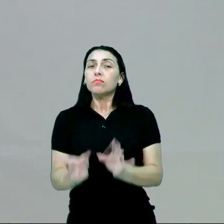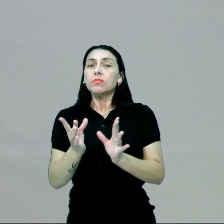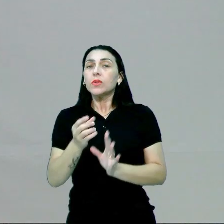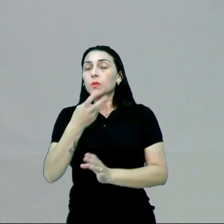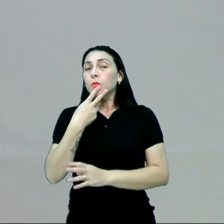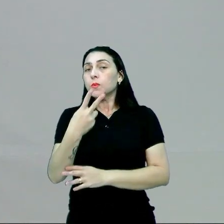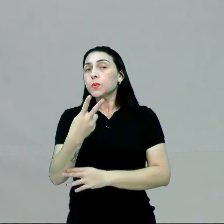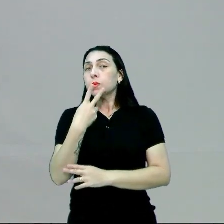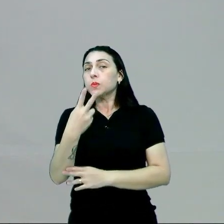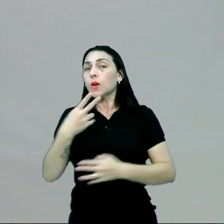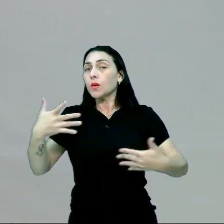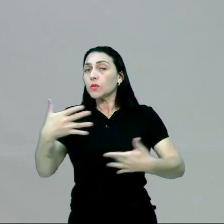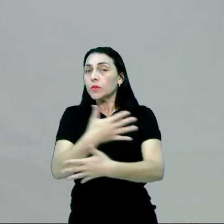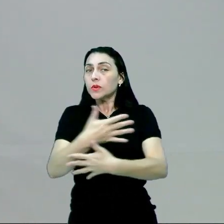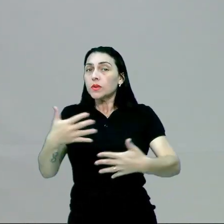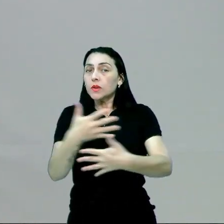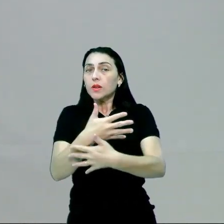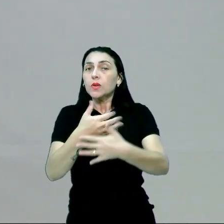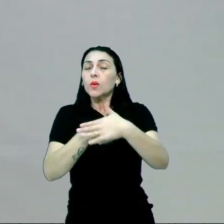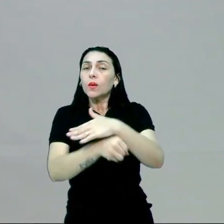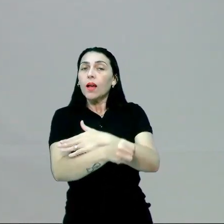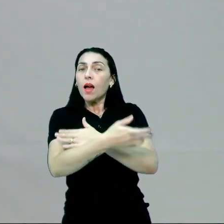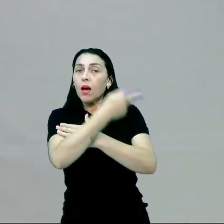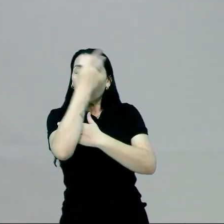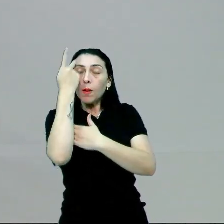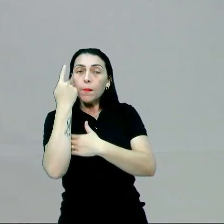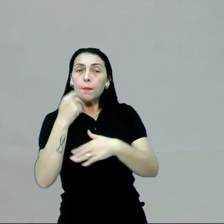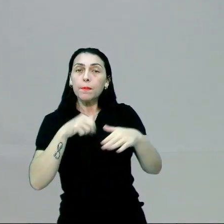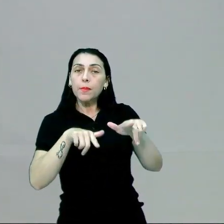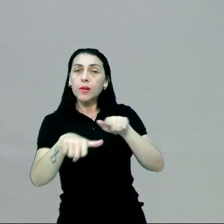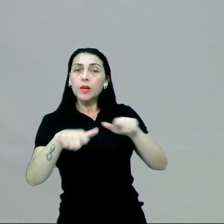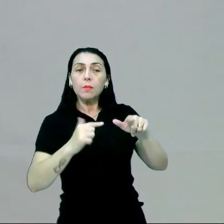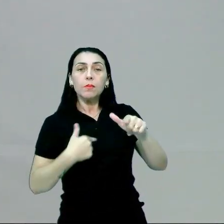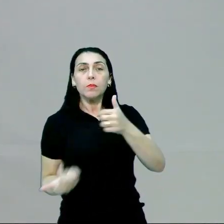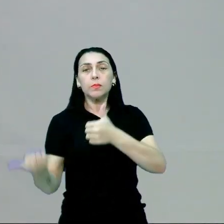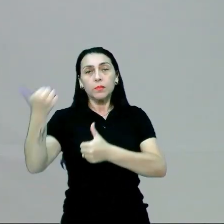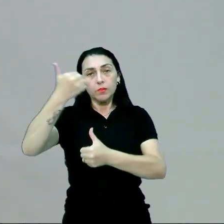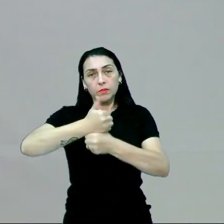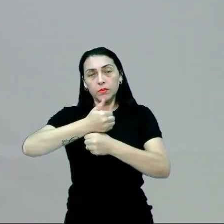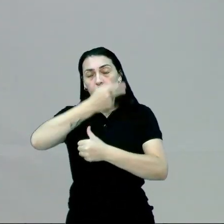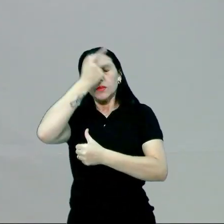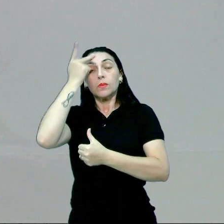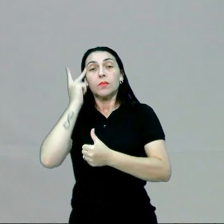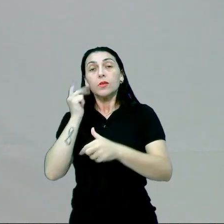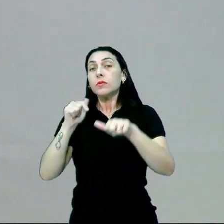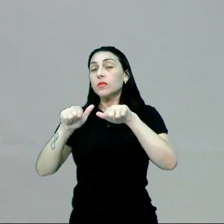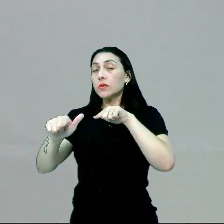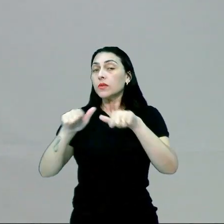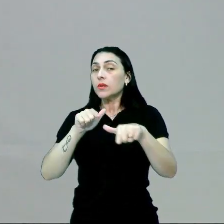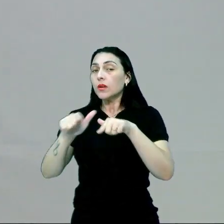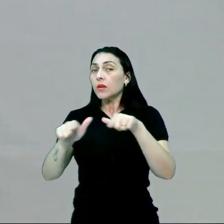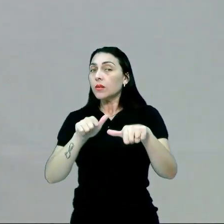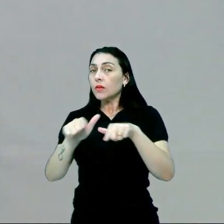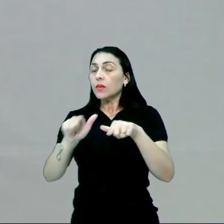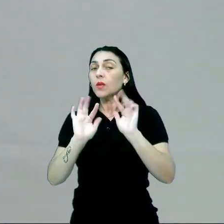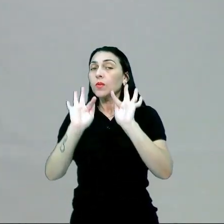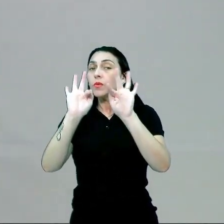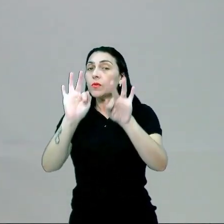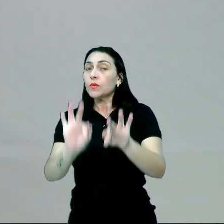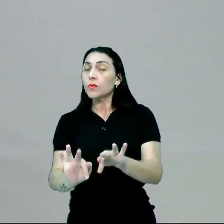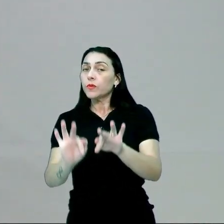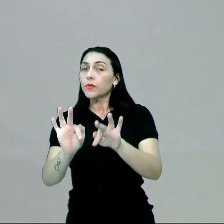camelódromo da cidade e eu coloco alguém para trabalhar no meu lugar. Essa pessoa vai estar trabalhando, suponhamos que no